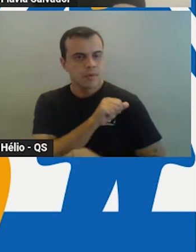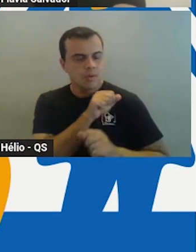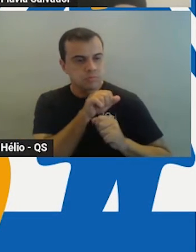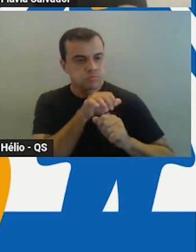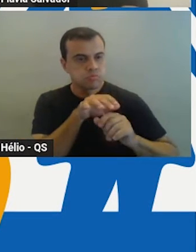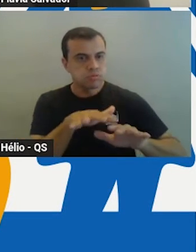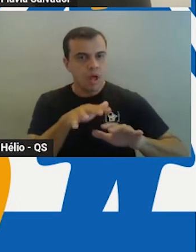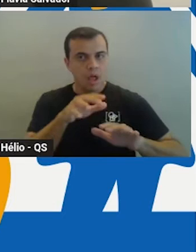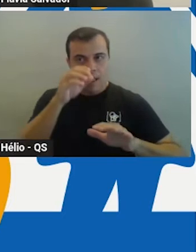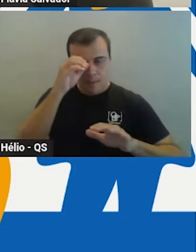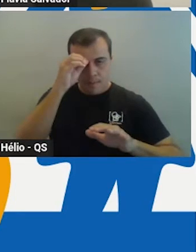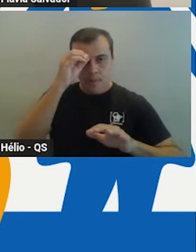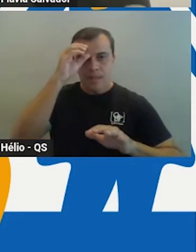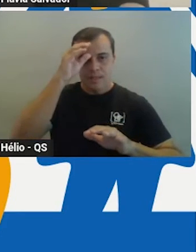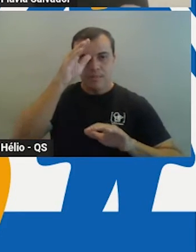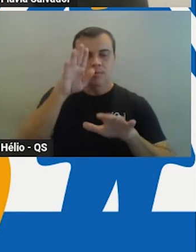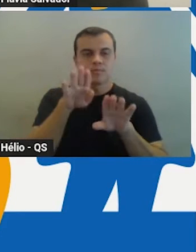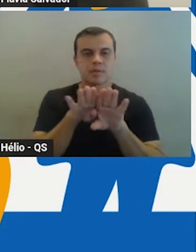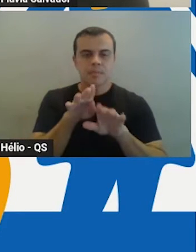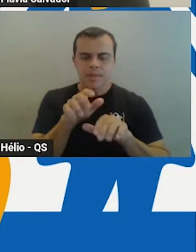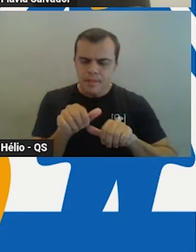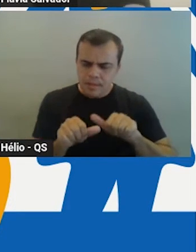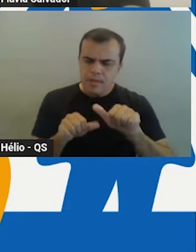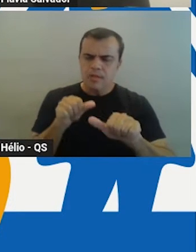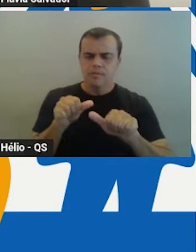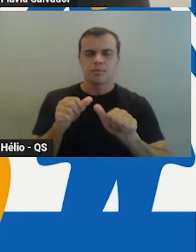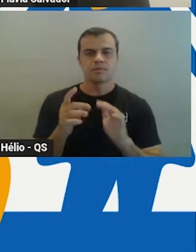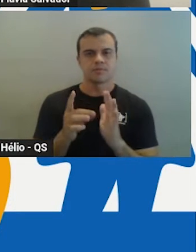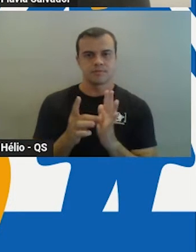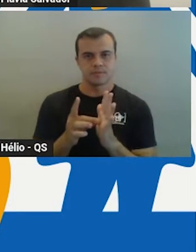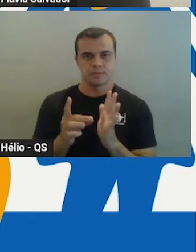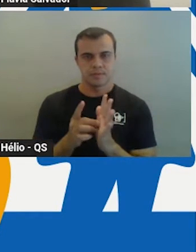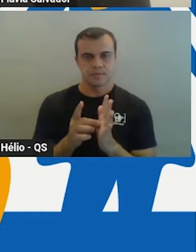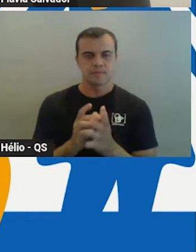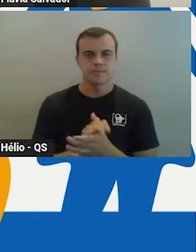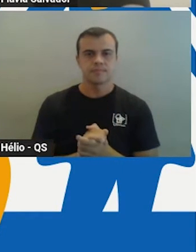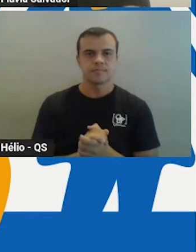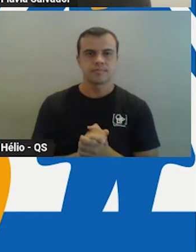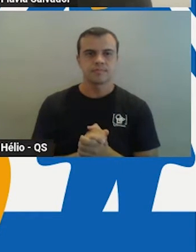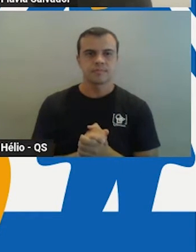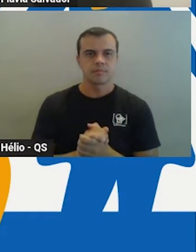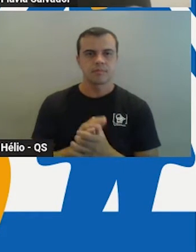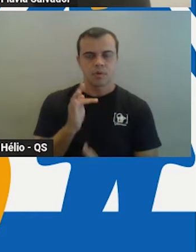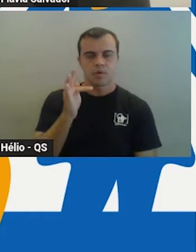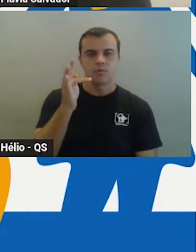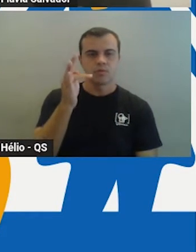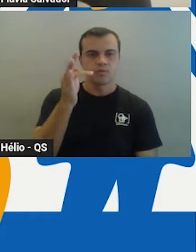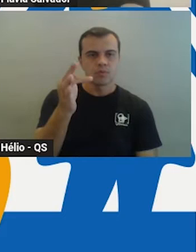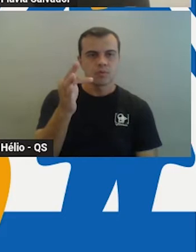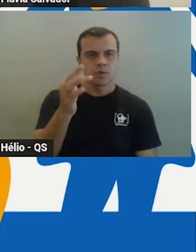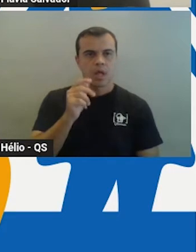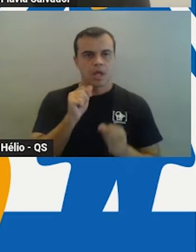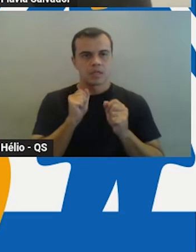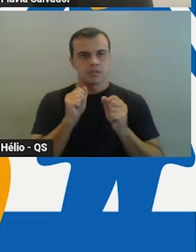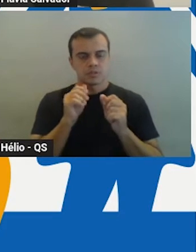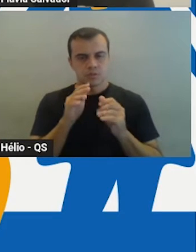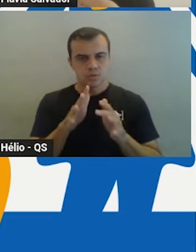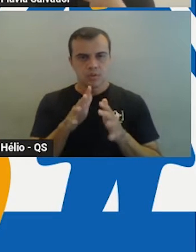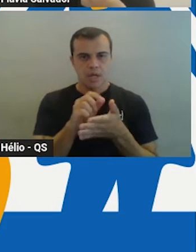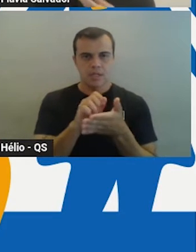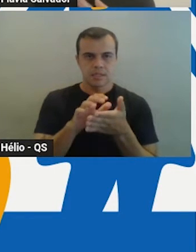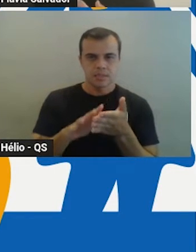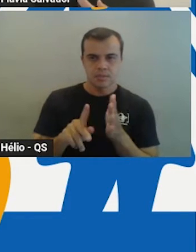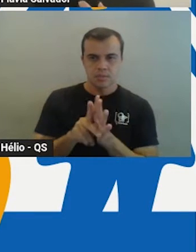desse conhecimento e transformadores do futuro, das atitudes e das ações,